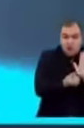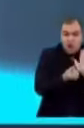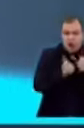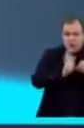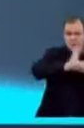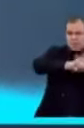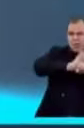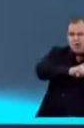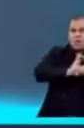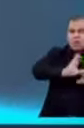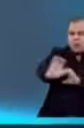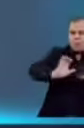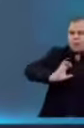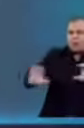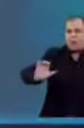secreto, e mandar para essas áreas carentes.